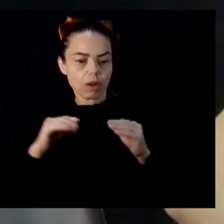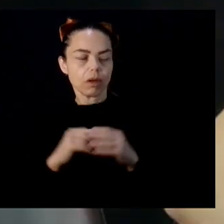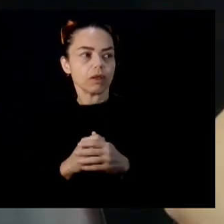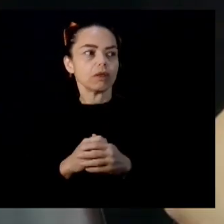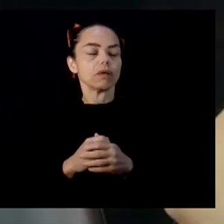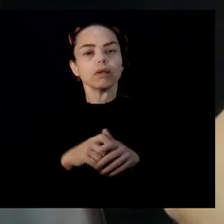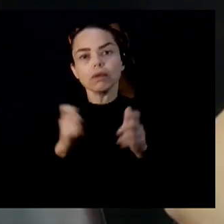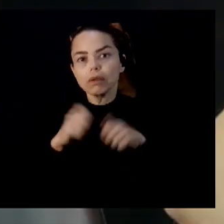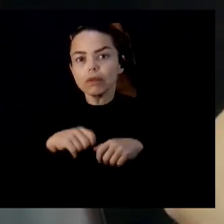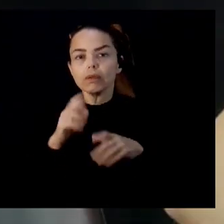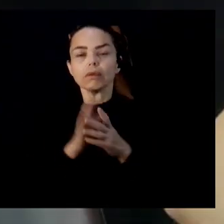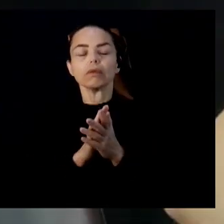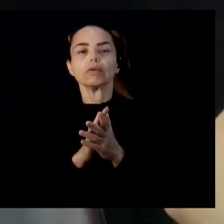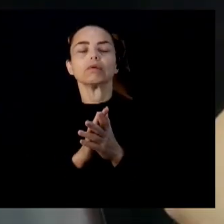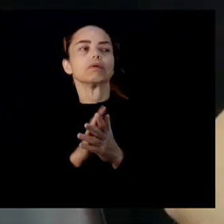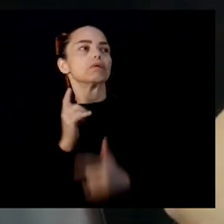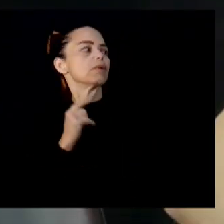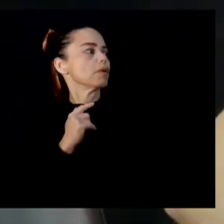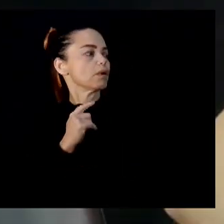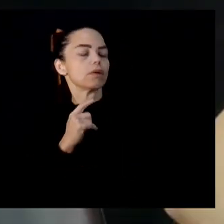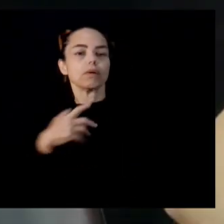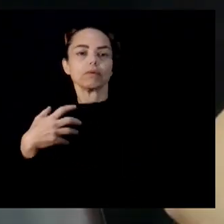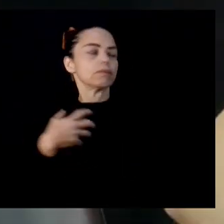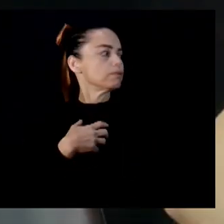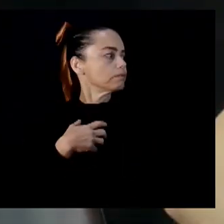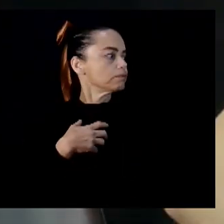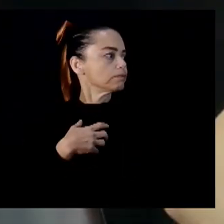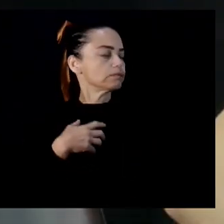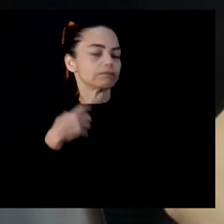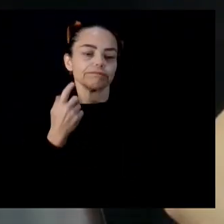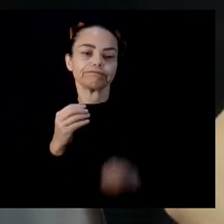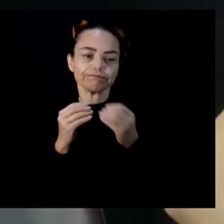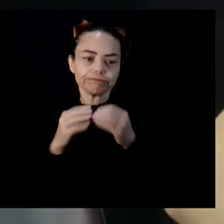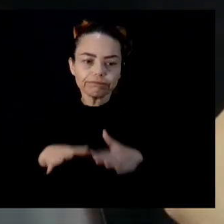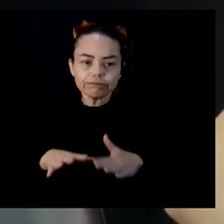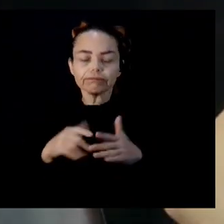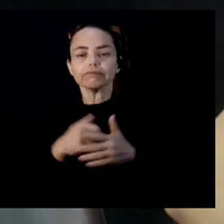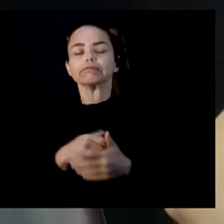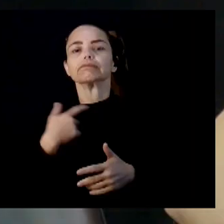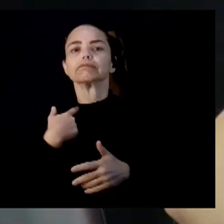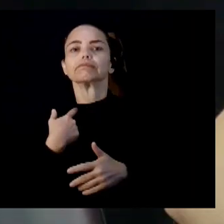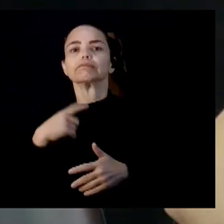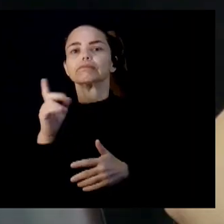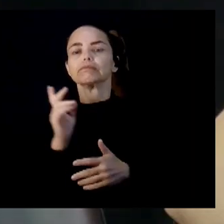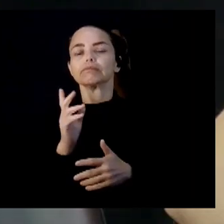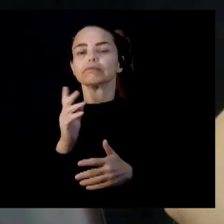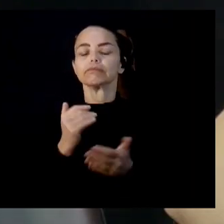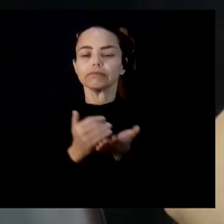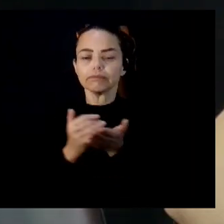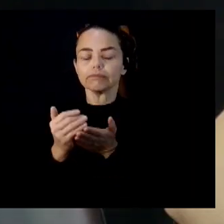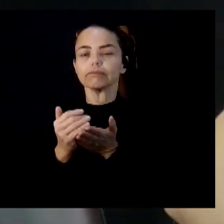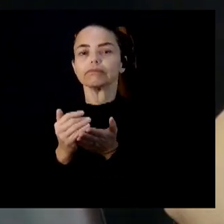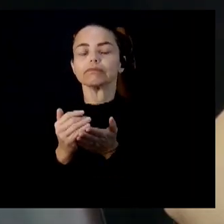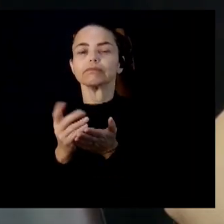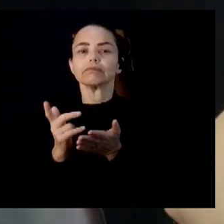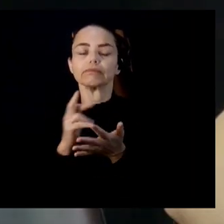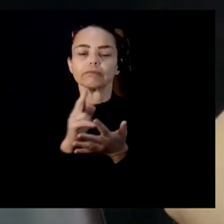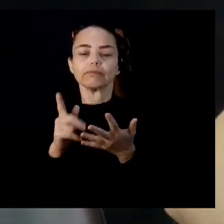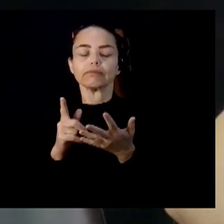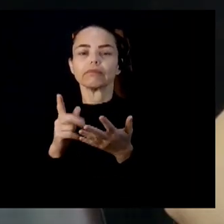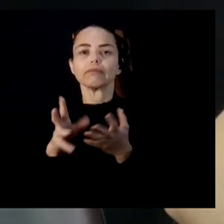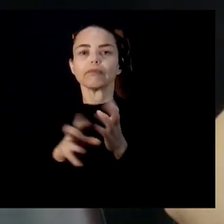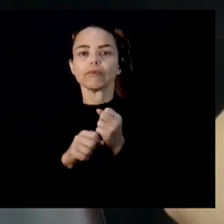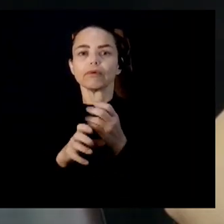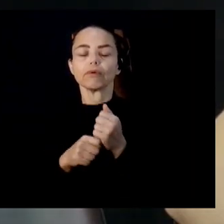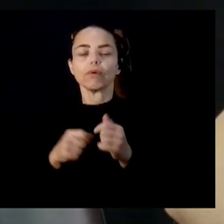entrar no piloto automático e isso vai me dar muitos prejuízos, e a partir do momento em que eu começo a colecionar prejuízos, eu vou precisar sair dessa zona